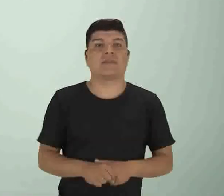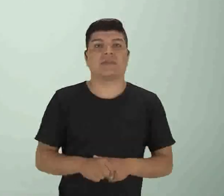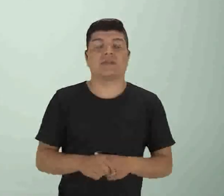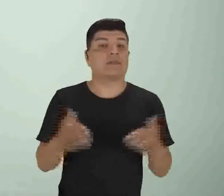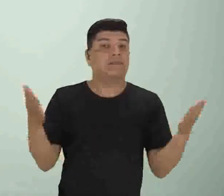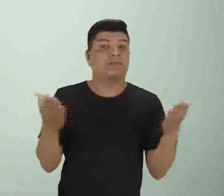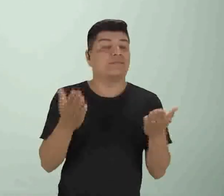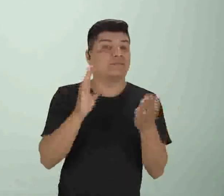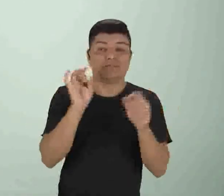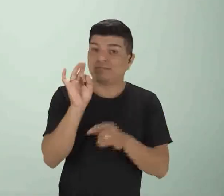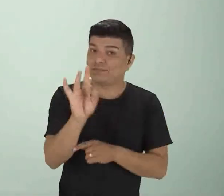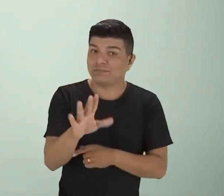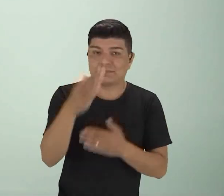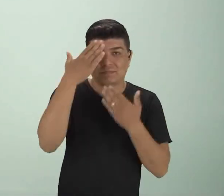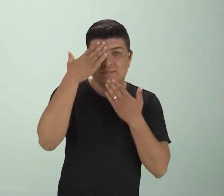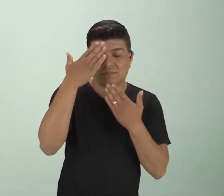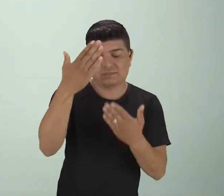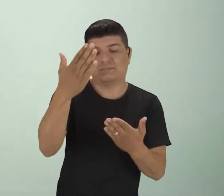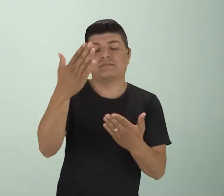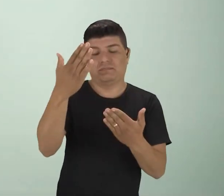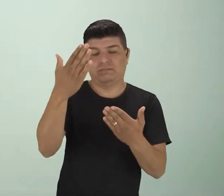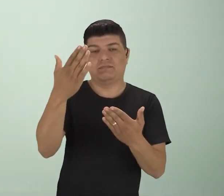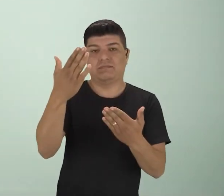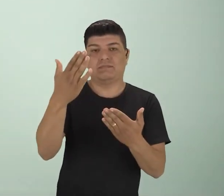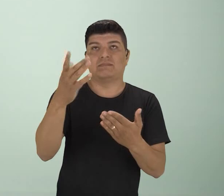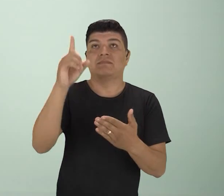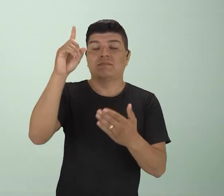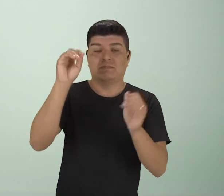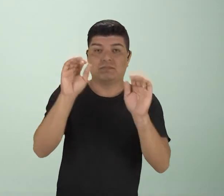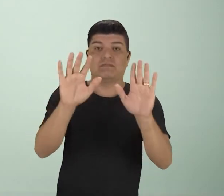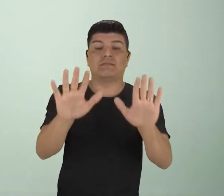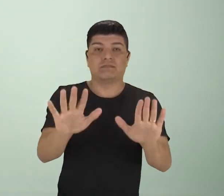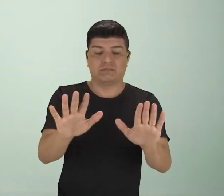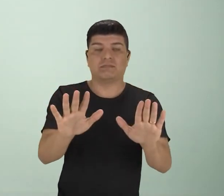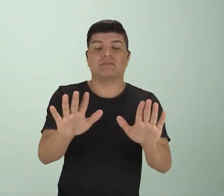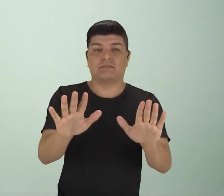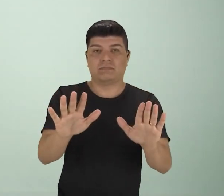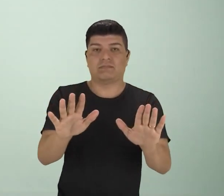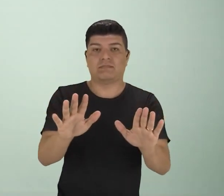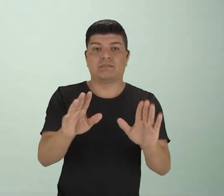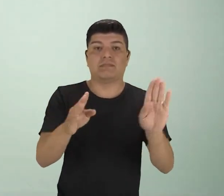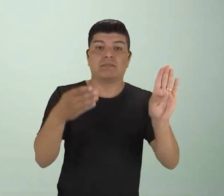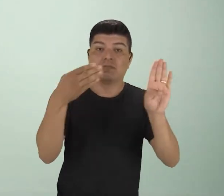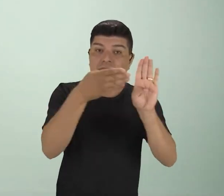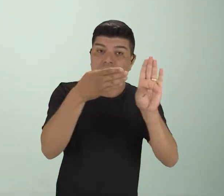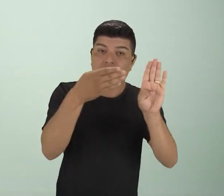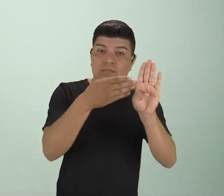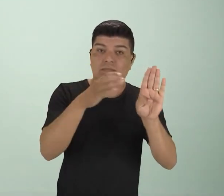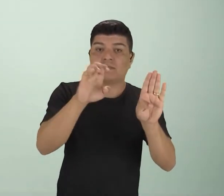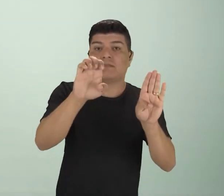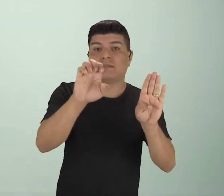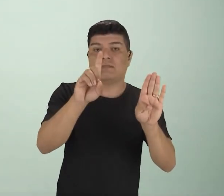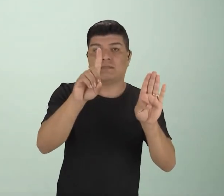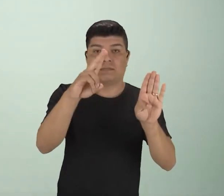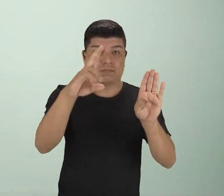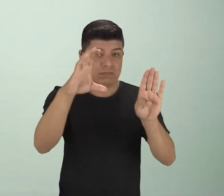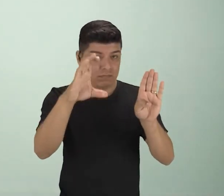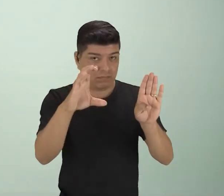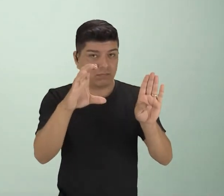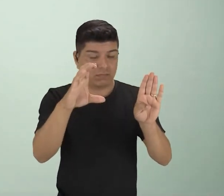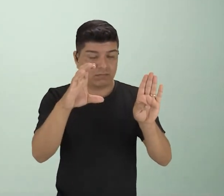Por hoje é só, agradeço, vocês fiquem com Deus, né? Entrem na plataforma do Eduque, né,